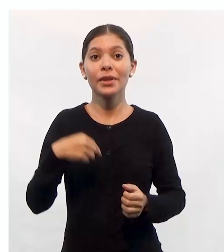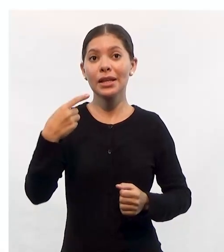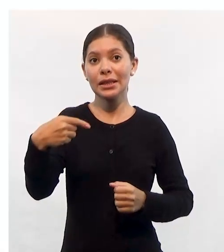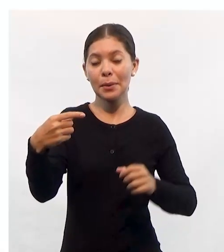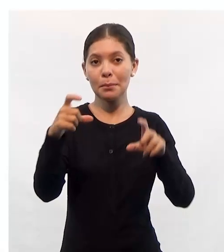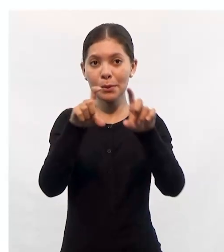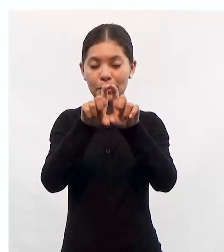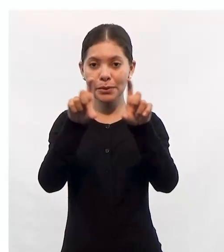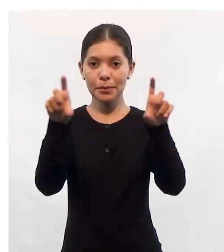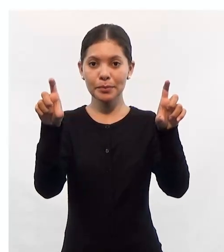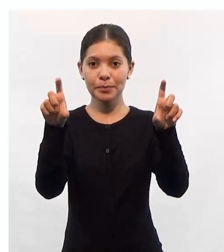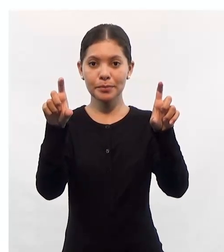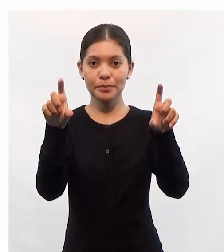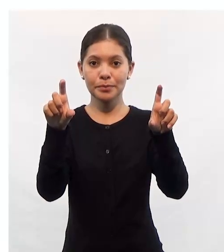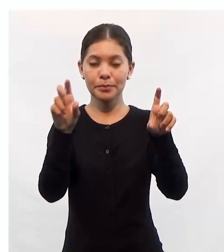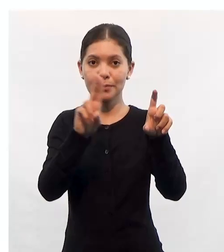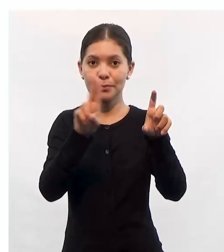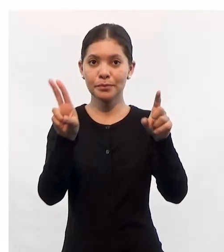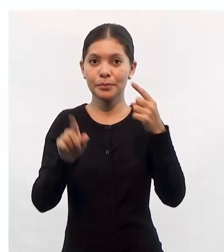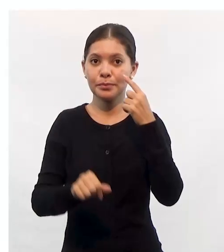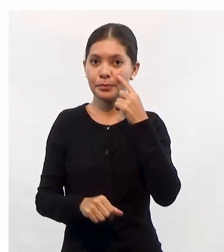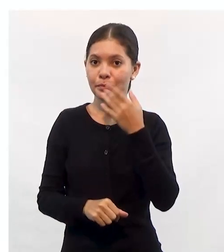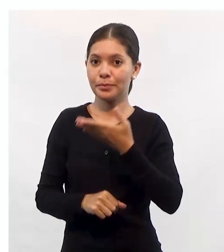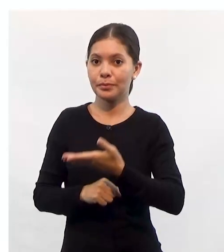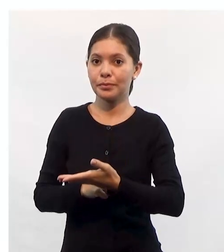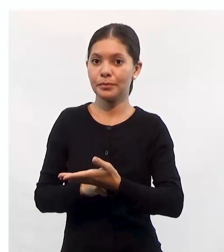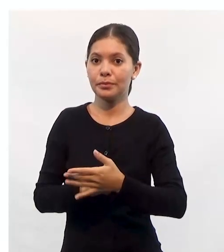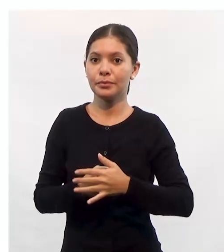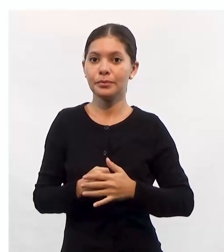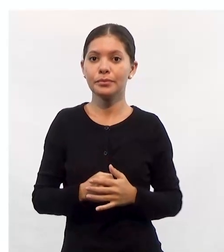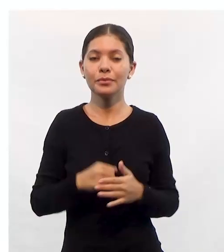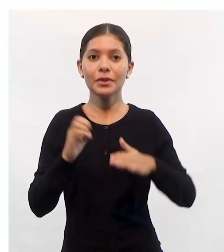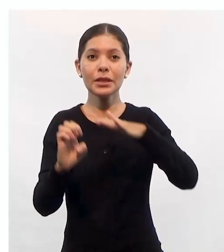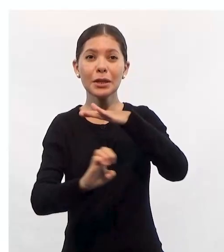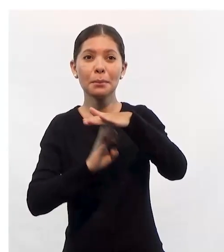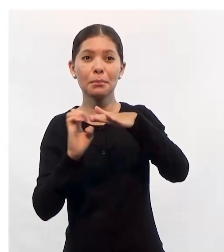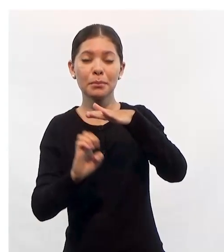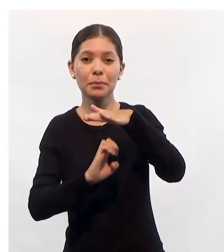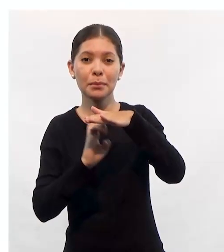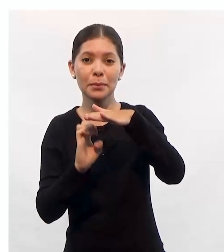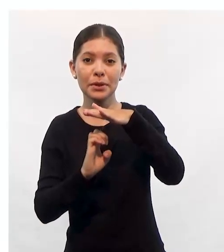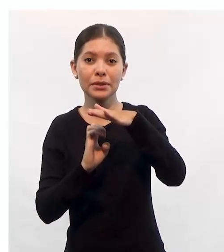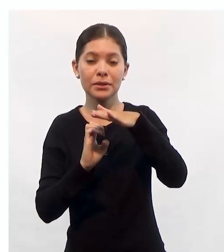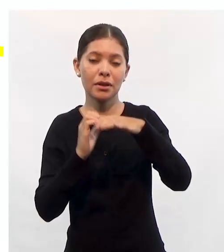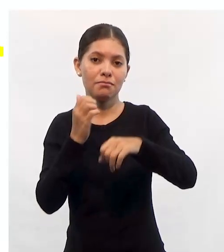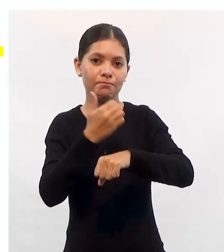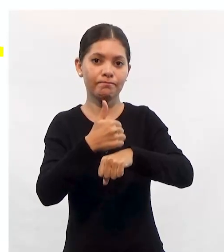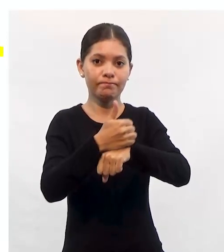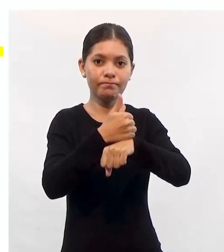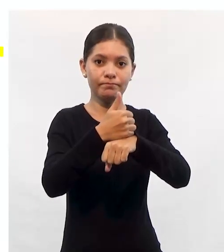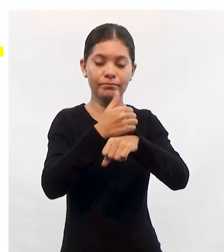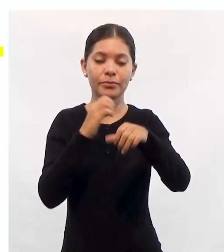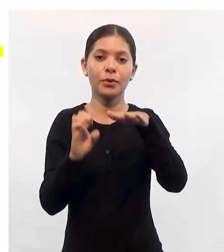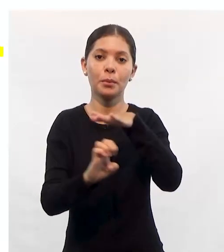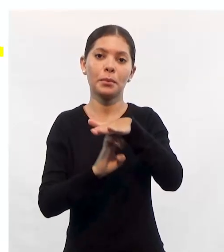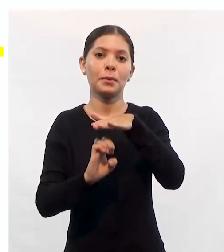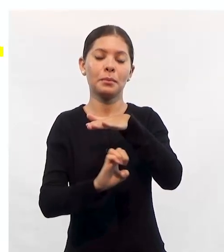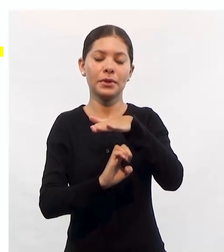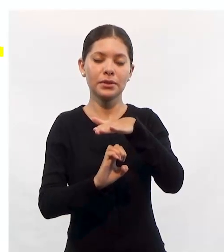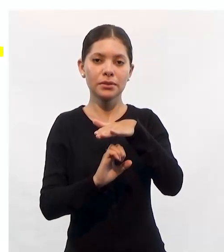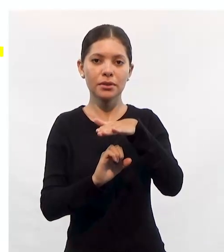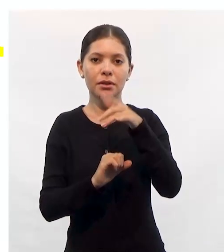Depois nós temos as empresas de mão de obra intensiva. Numa empresa de mão de